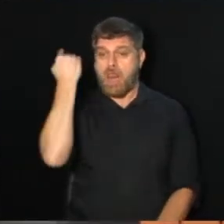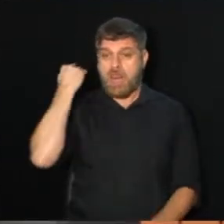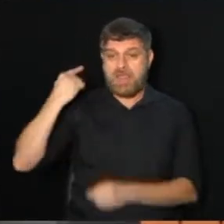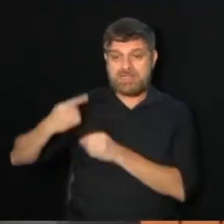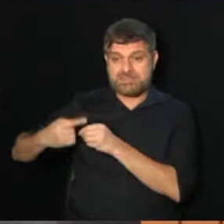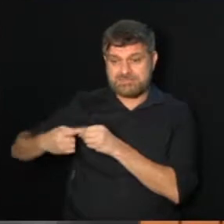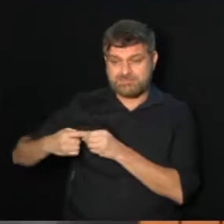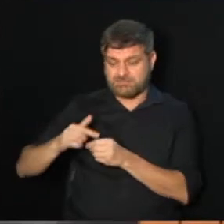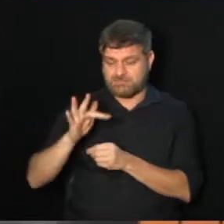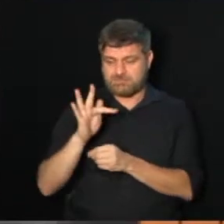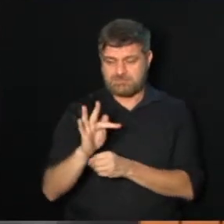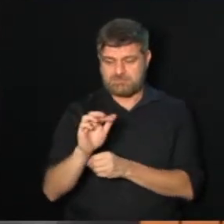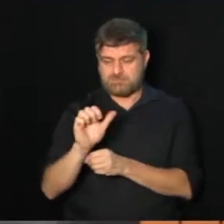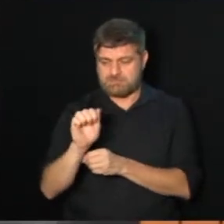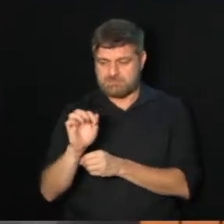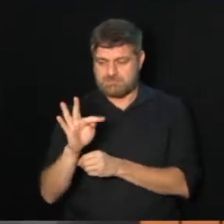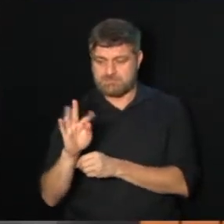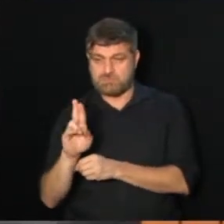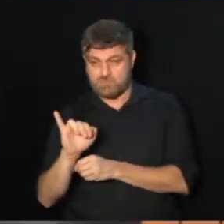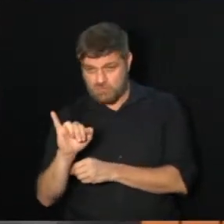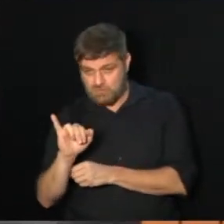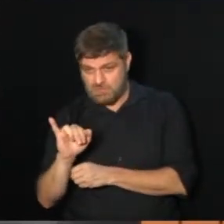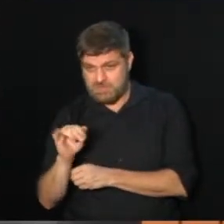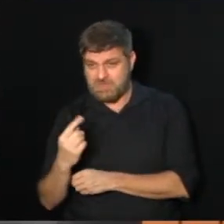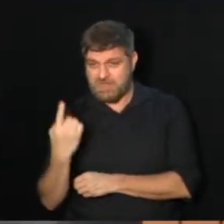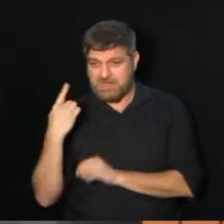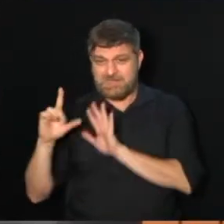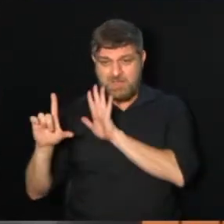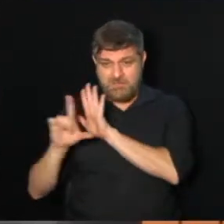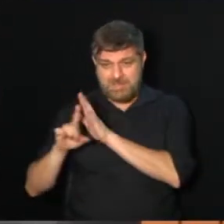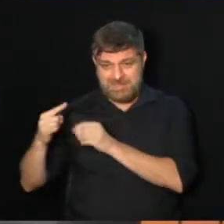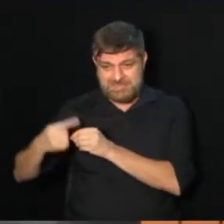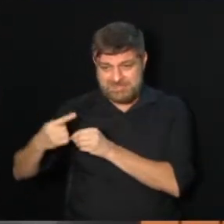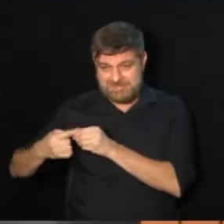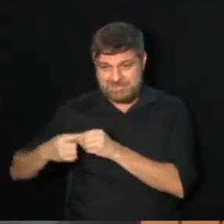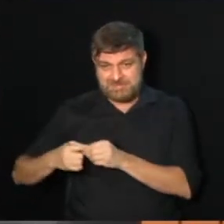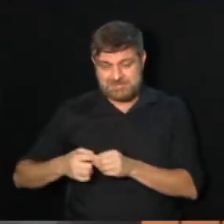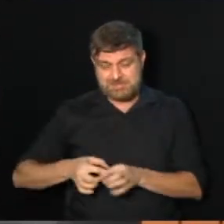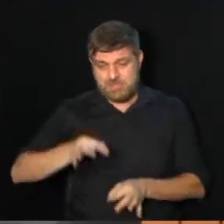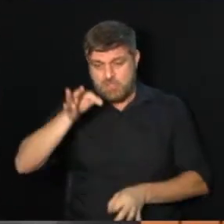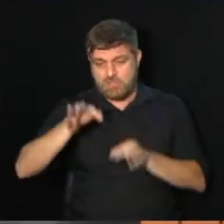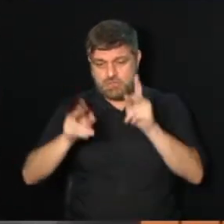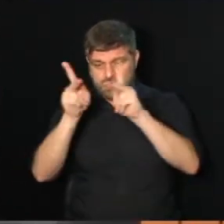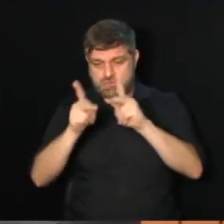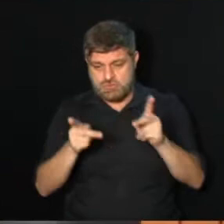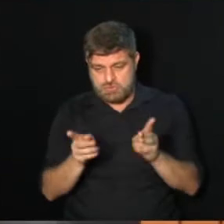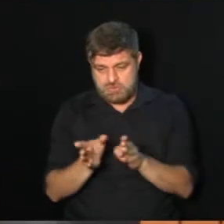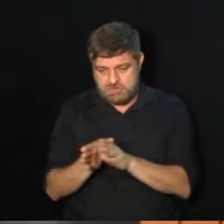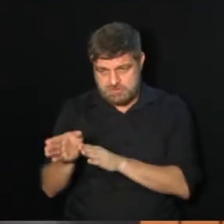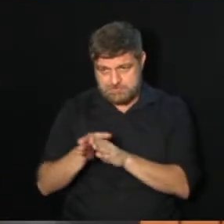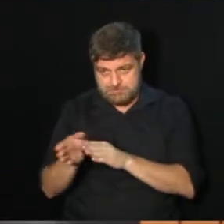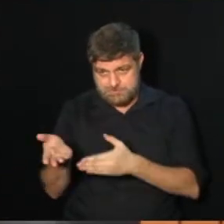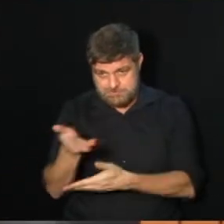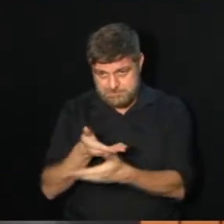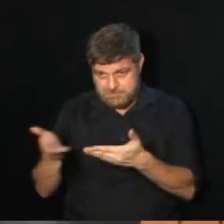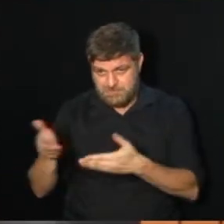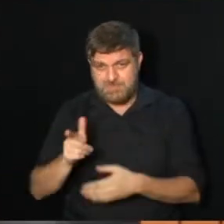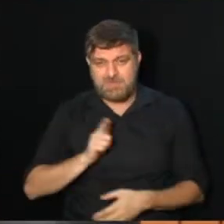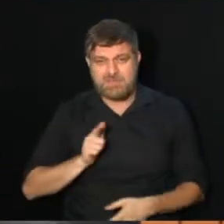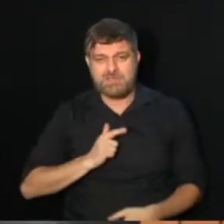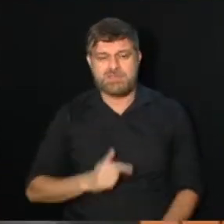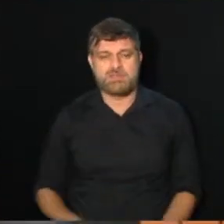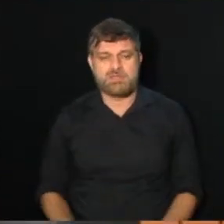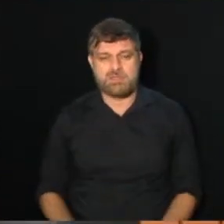Em Tatuí, nós já temos lá uma lei municipal sobre justiça restaurativa, temos o colega lá, Marcelo Salmaço,